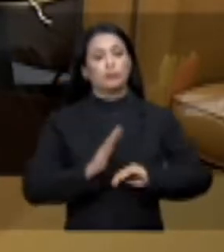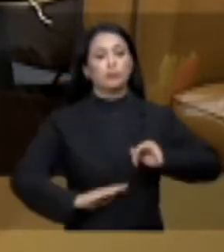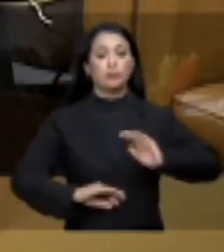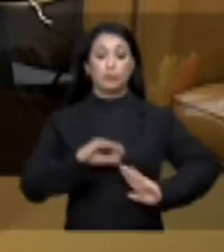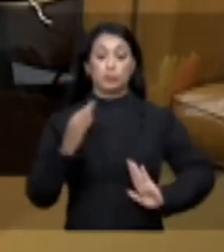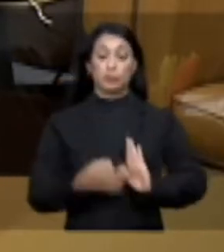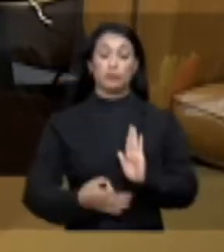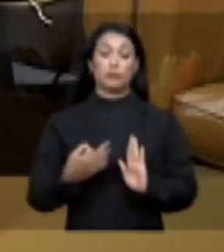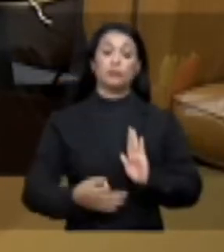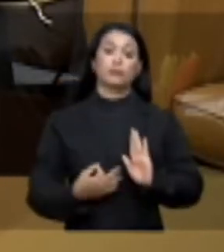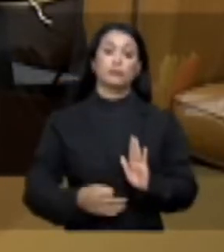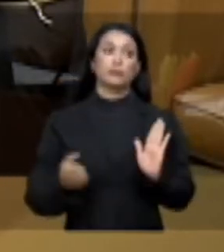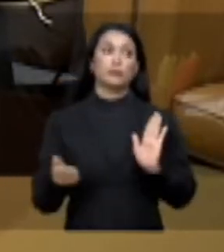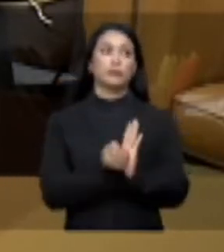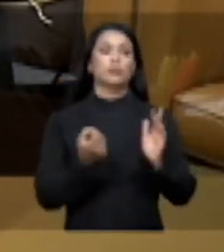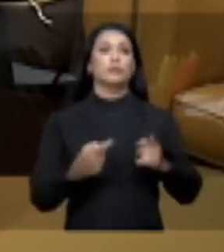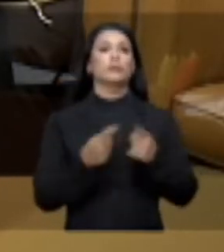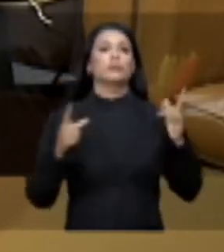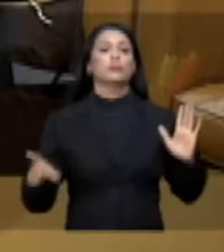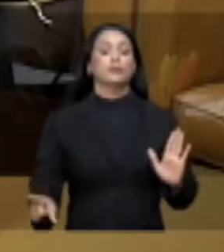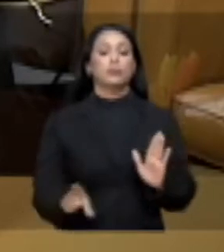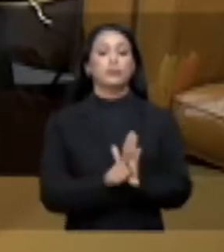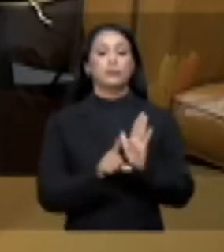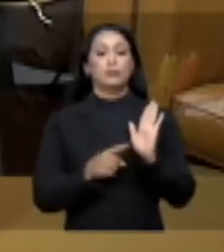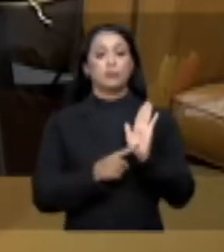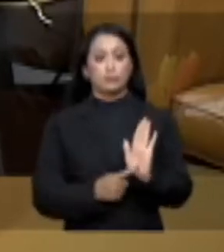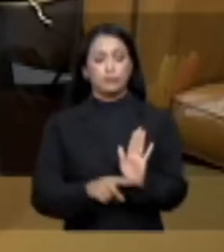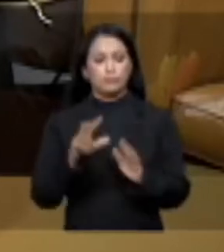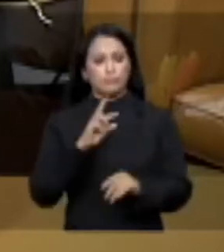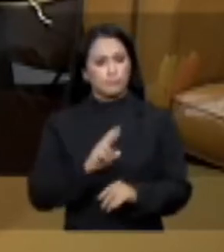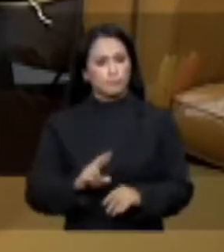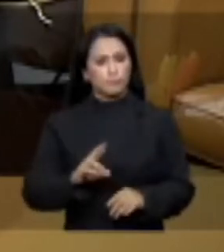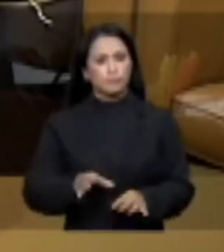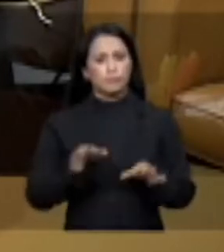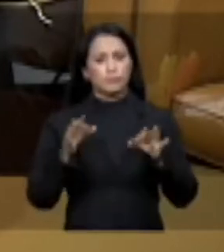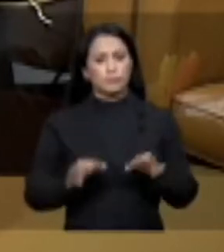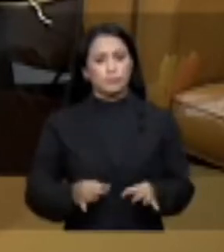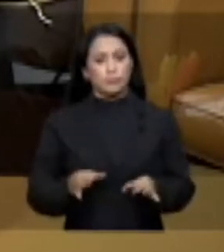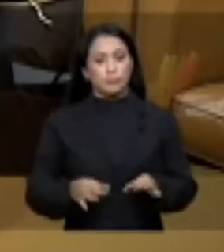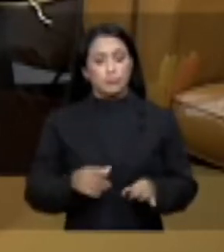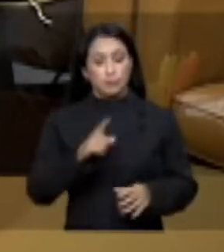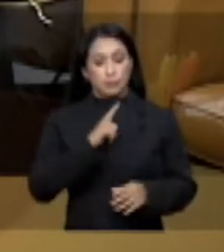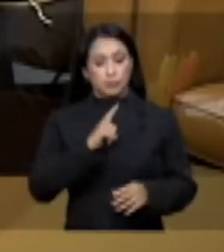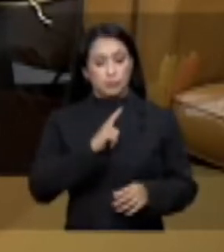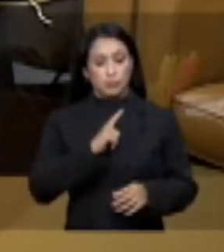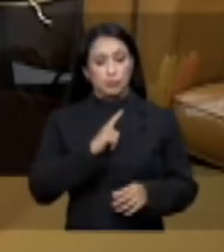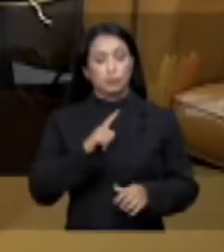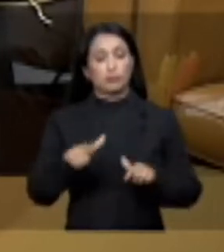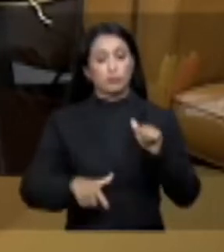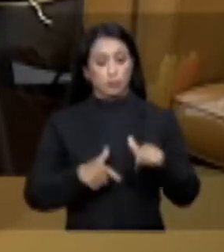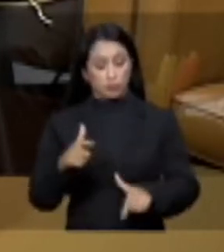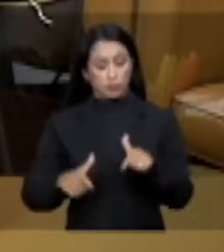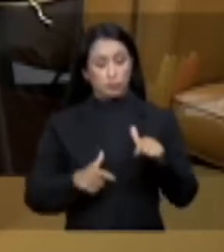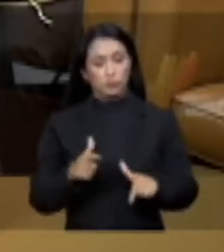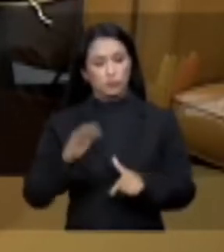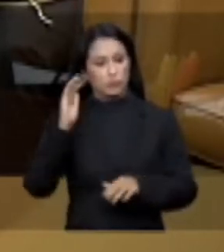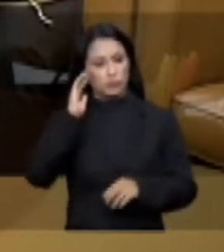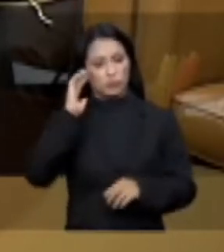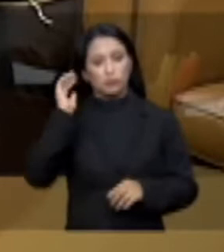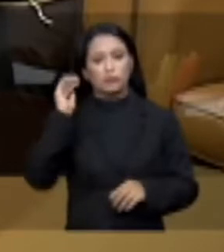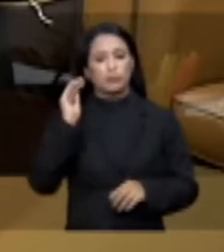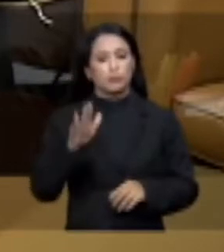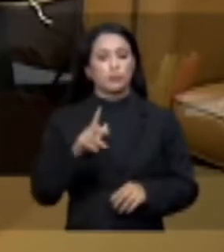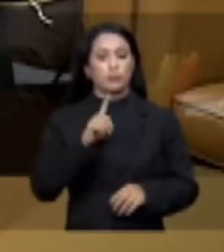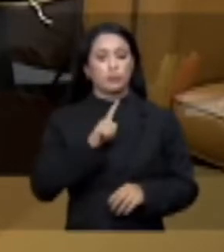competências. O novo marco legal estabeleceu a solução definitiva sobre a titularidade do serviço, principalmente deixando